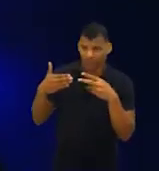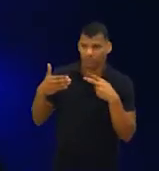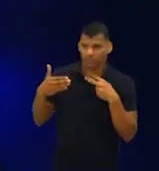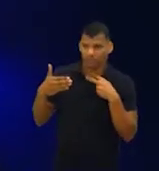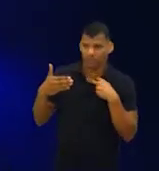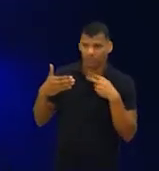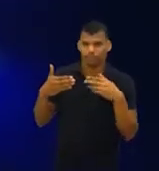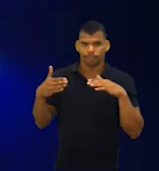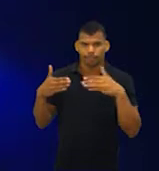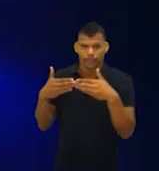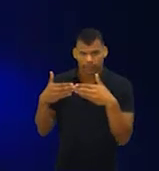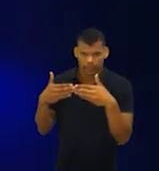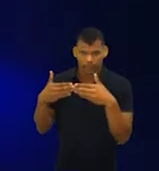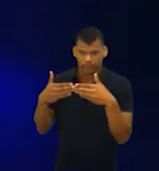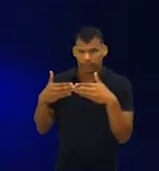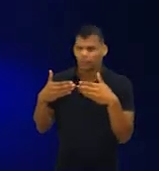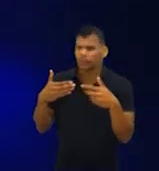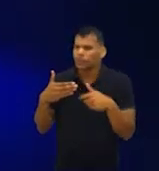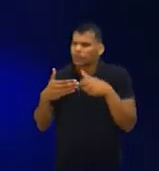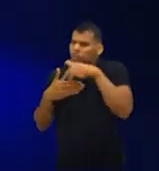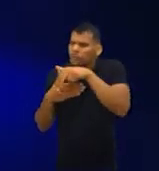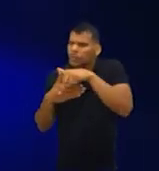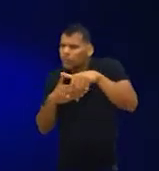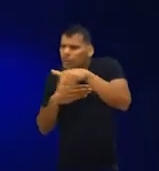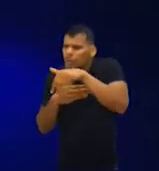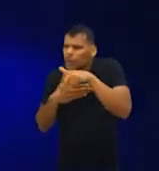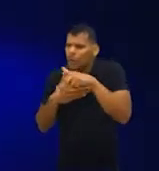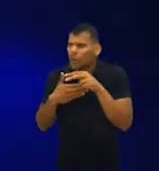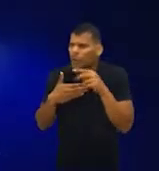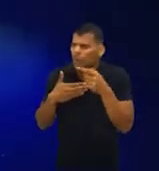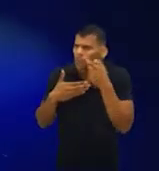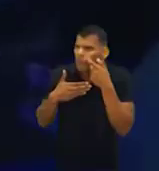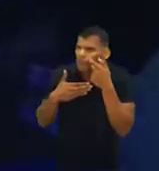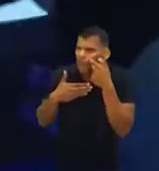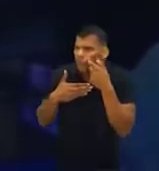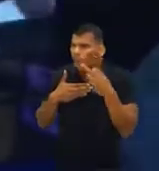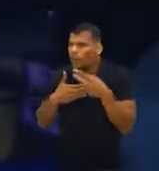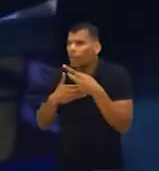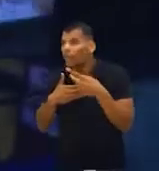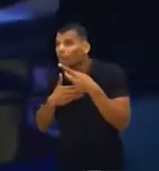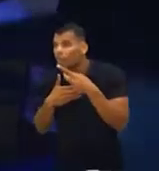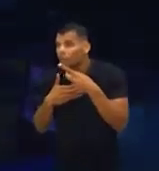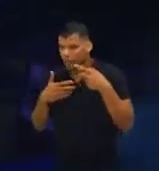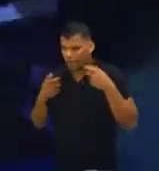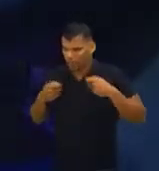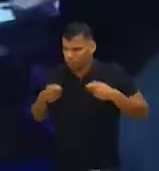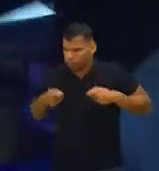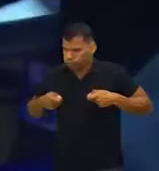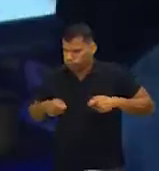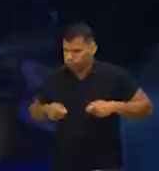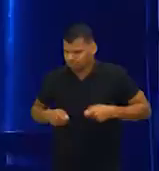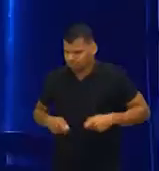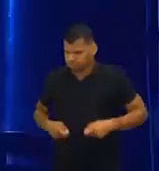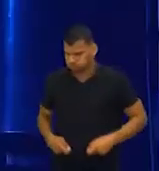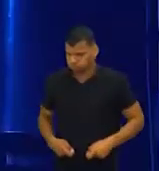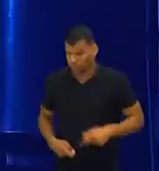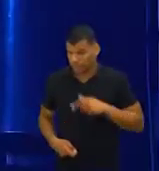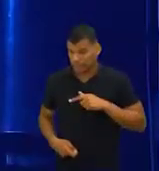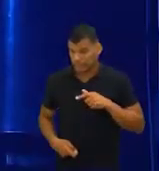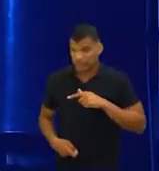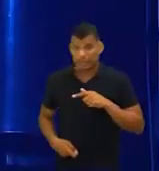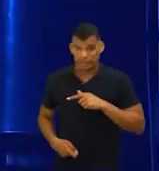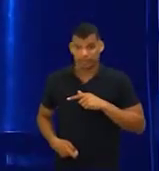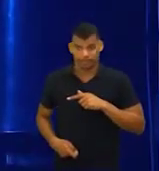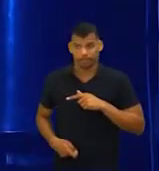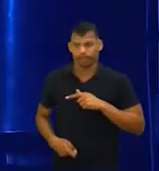Macaco de plástico, ele com o corpo elástico, pensaram em se divertir. Malharam